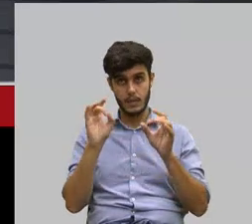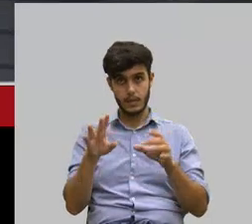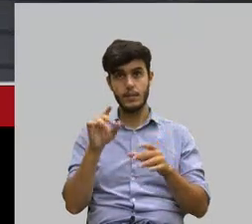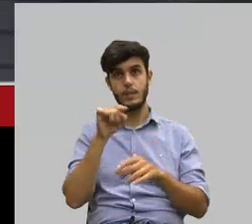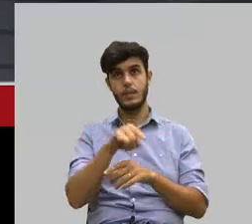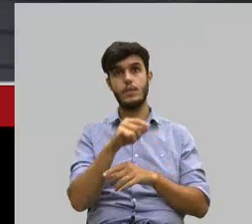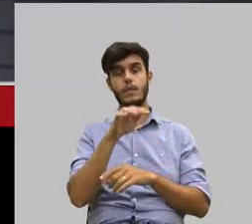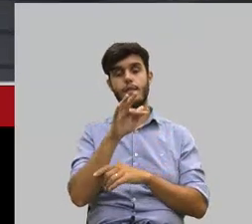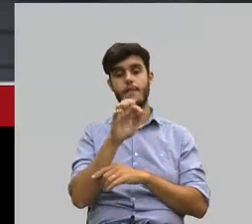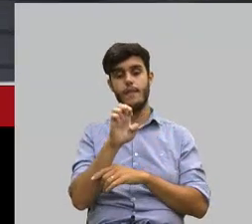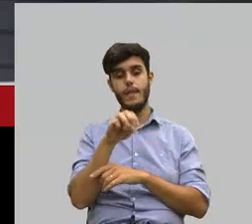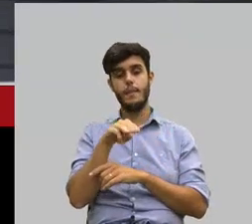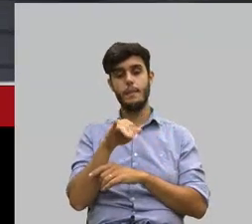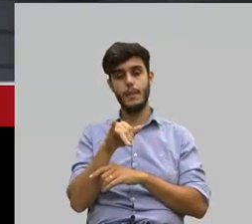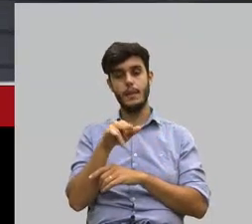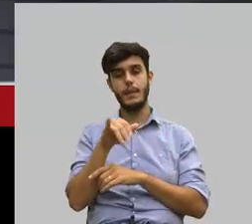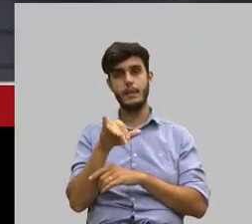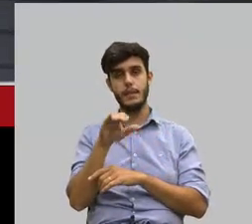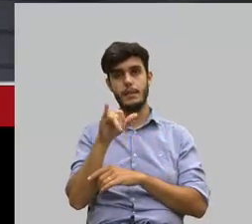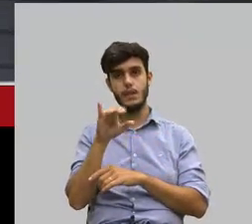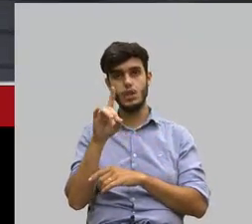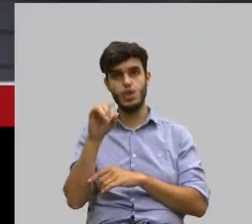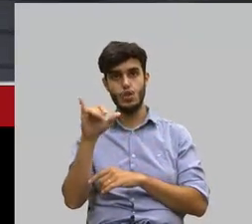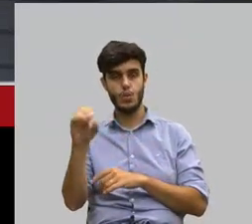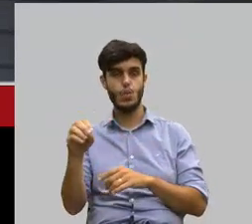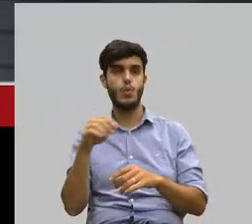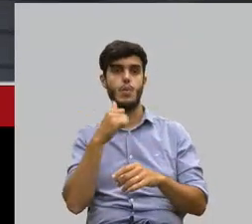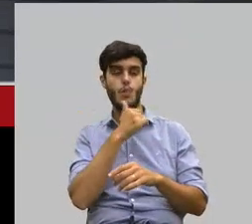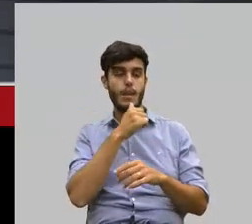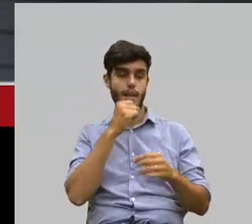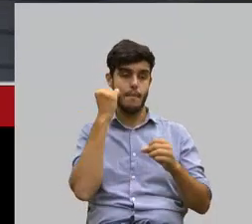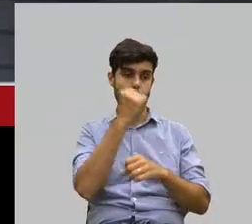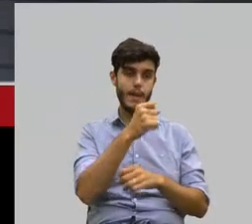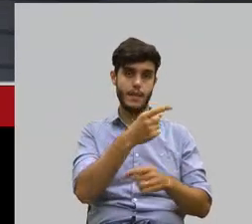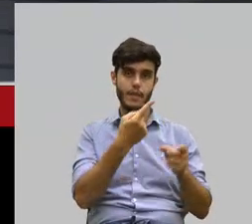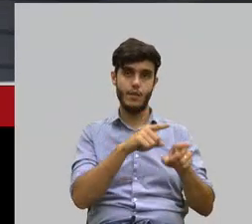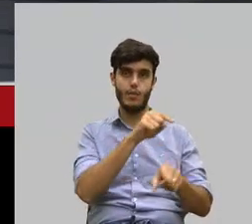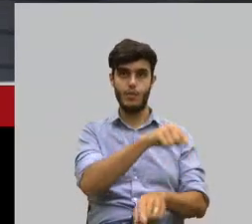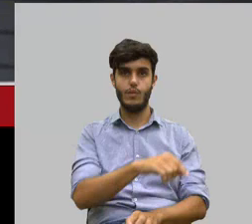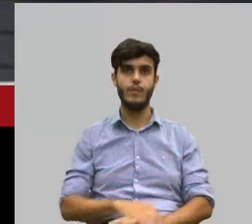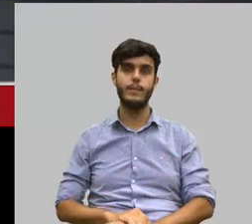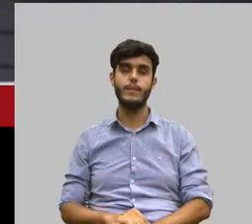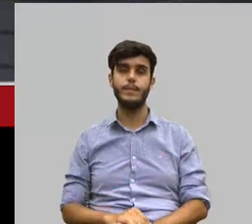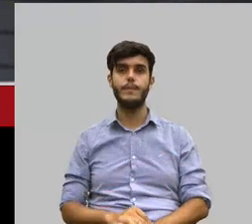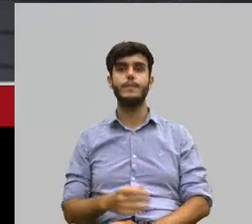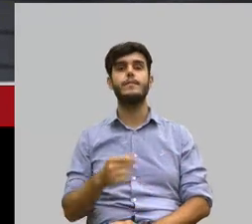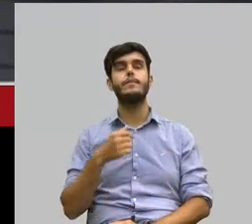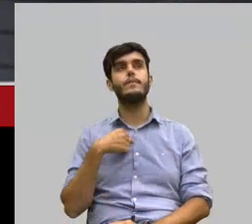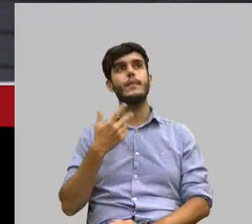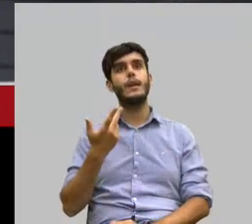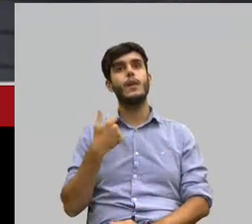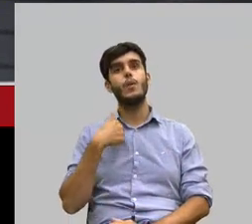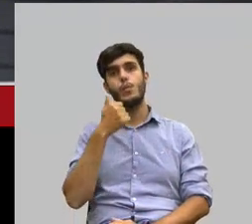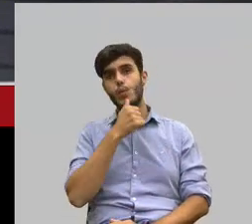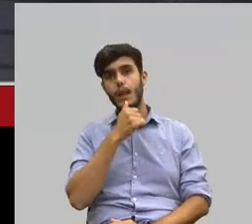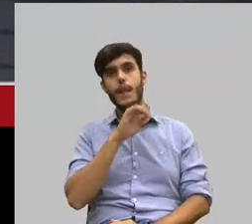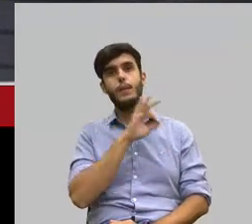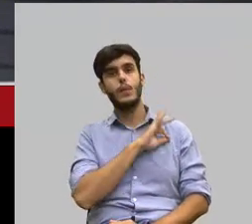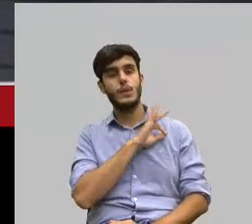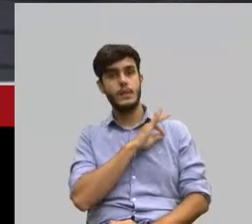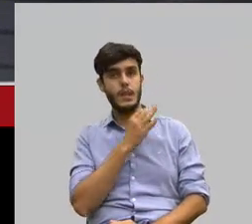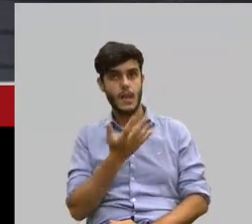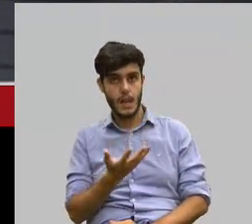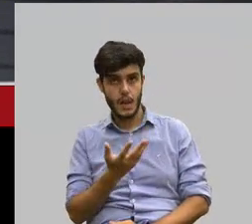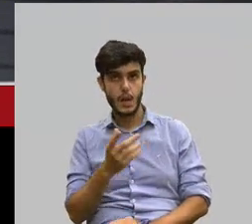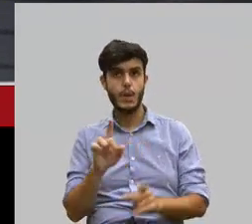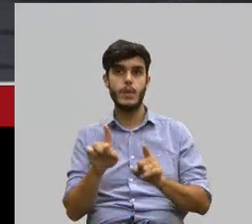feminicídios eh realmente né Eu acho que enquanto mulher enquanto policial né E